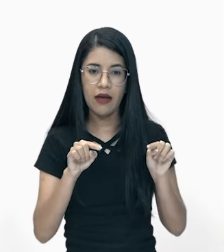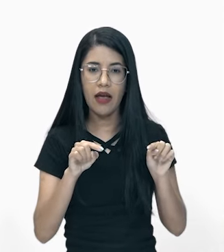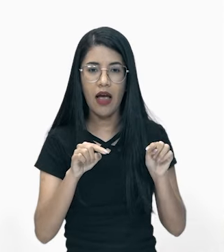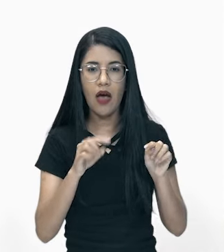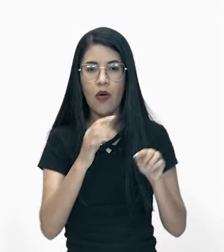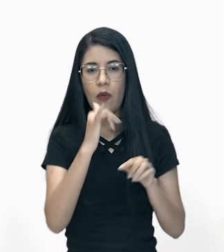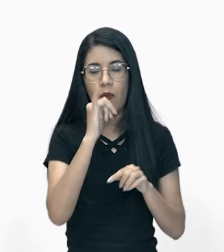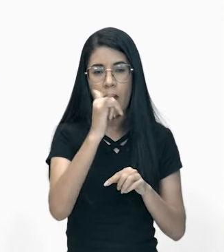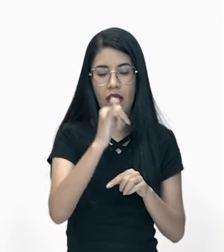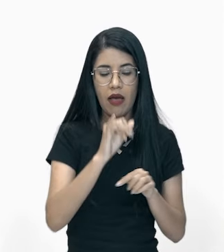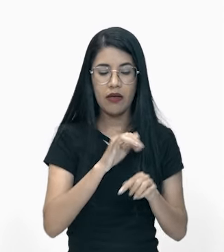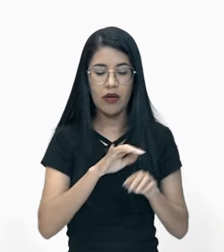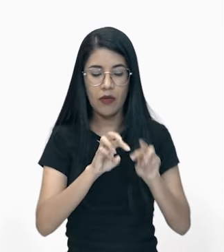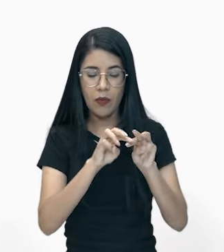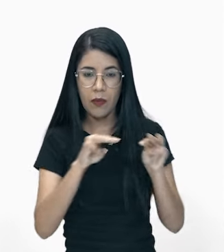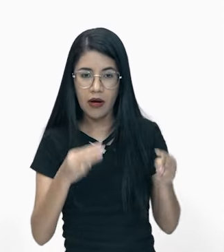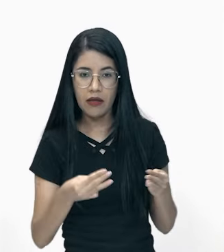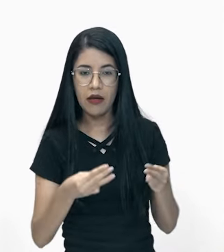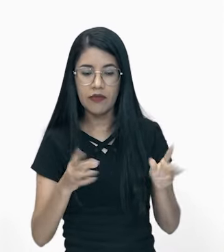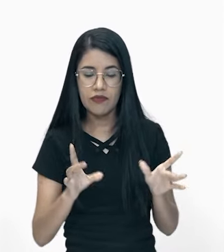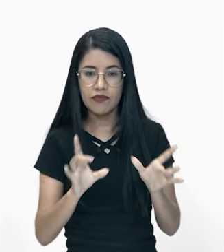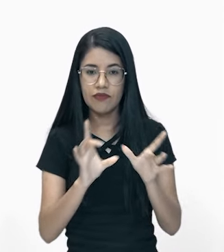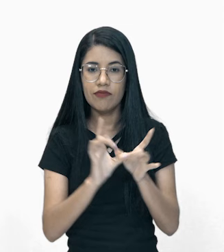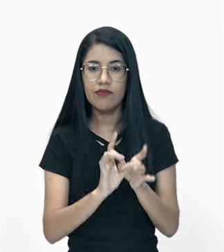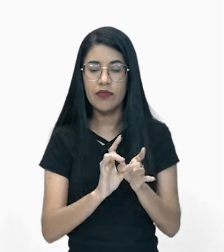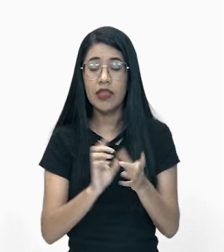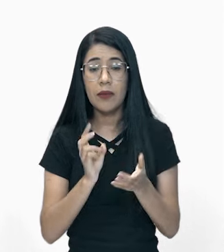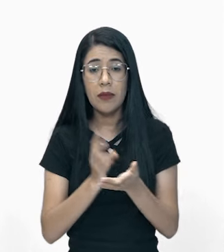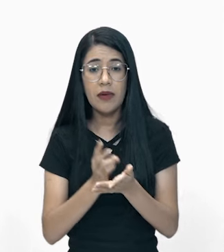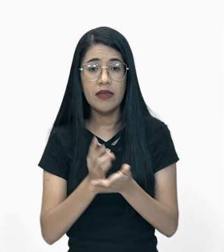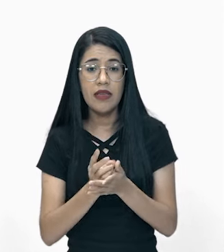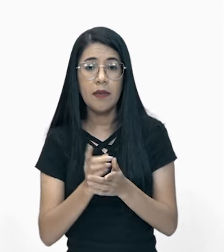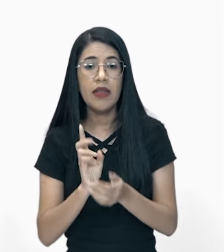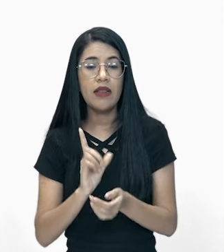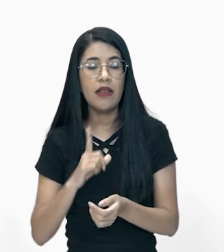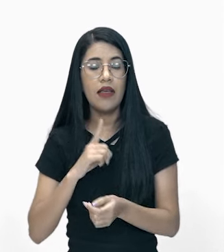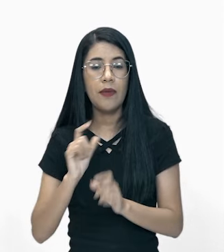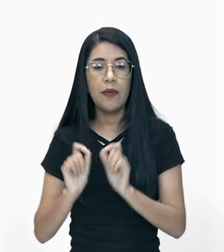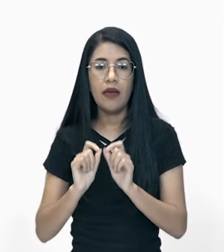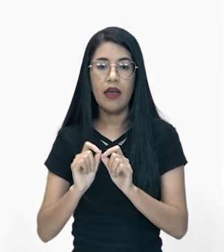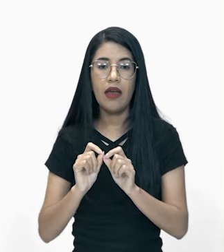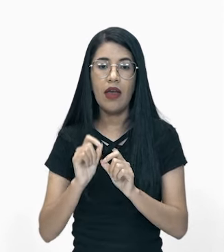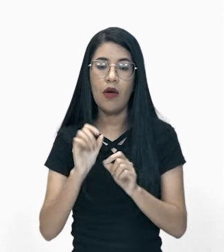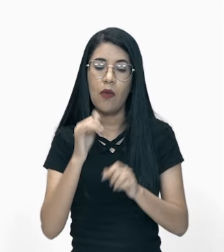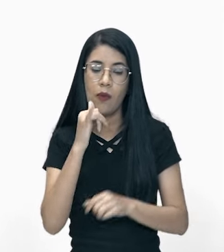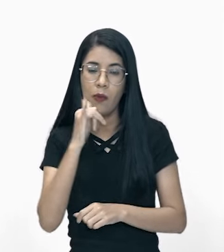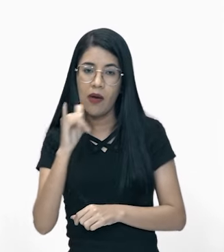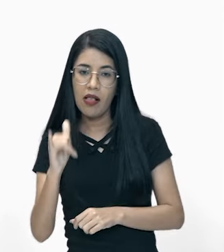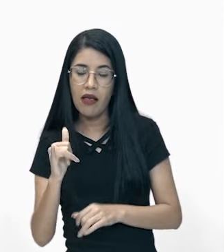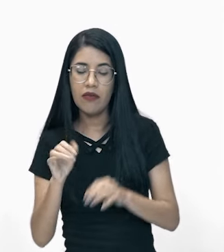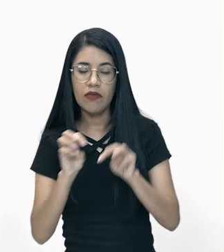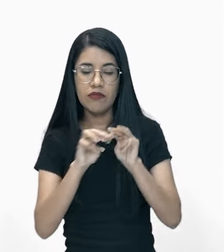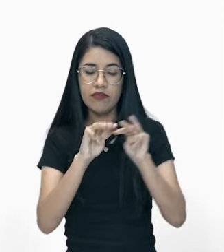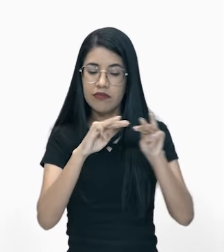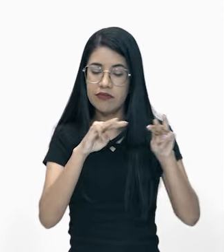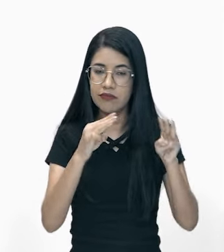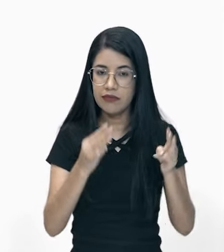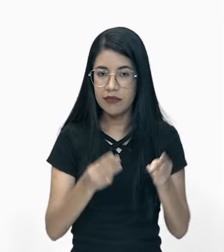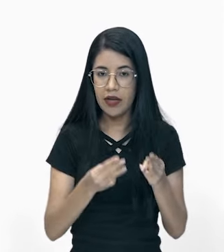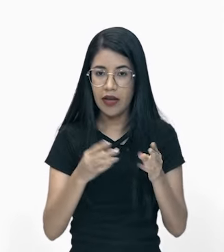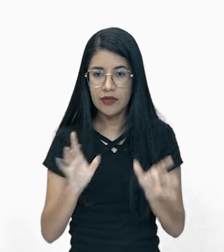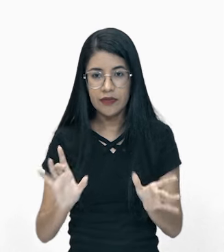onda eletromagnética, você tem aí a junção de quem? Do campo elétrico e o